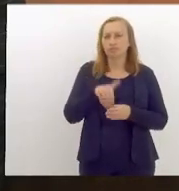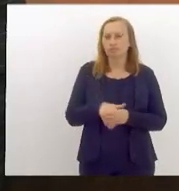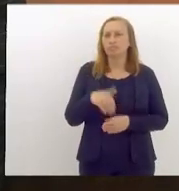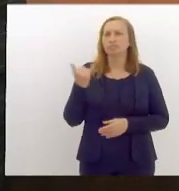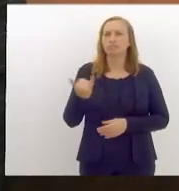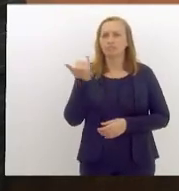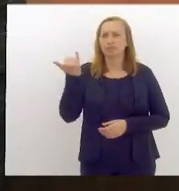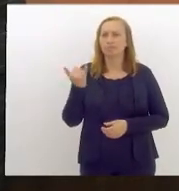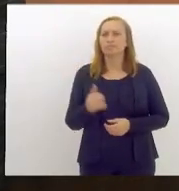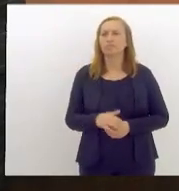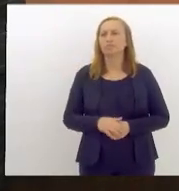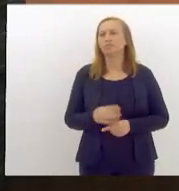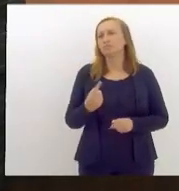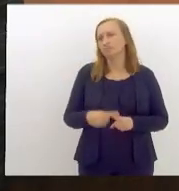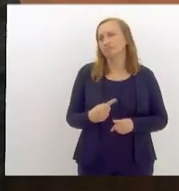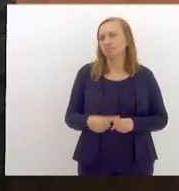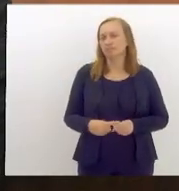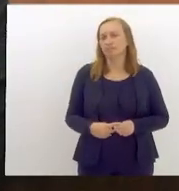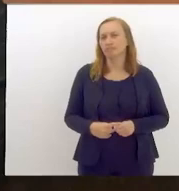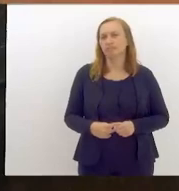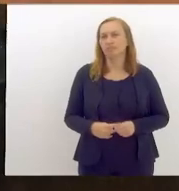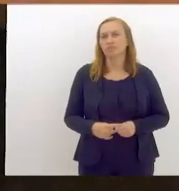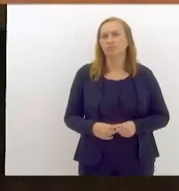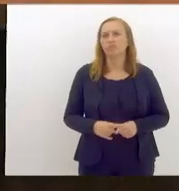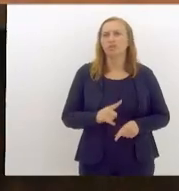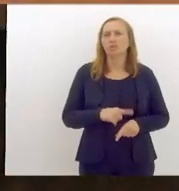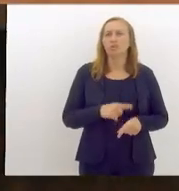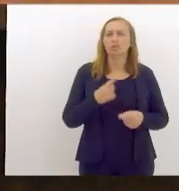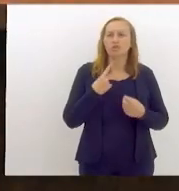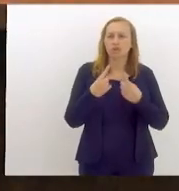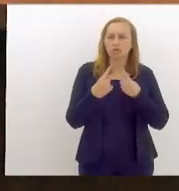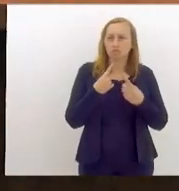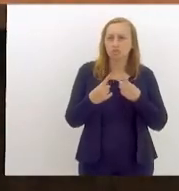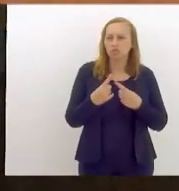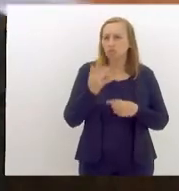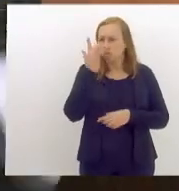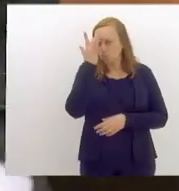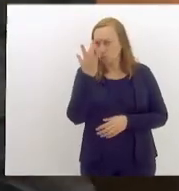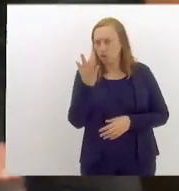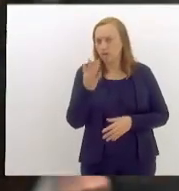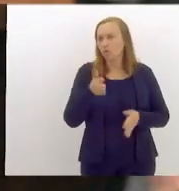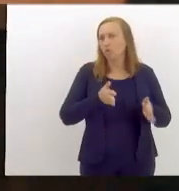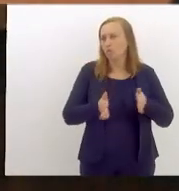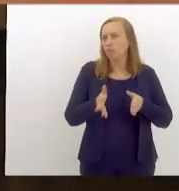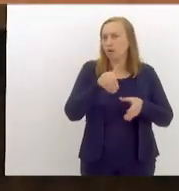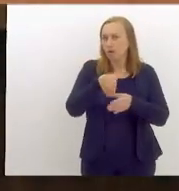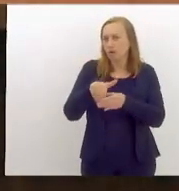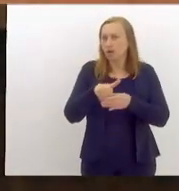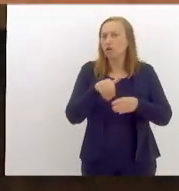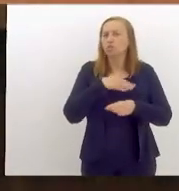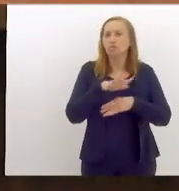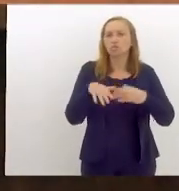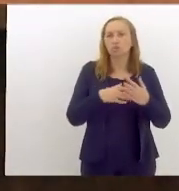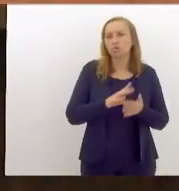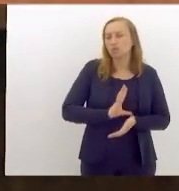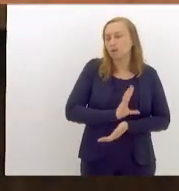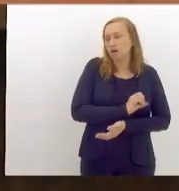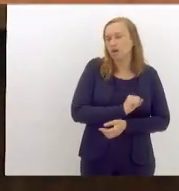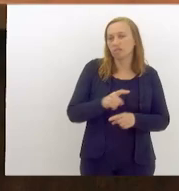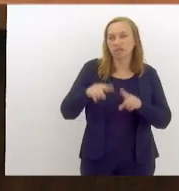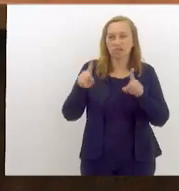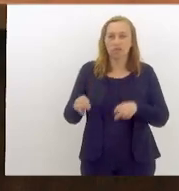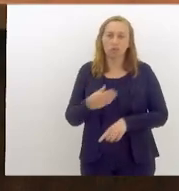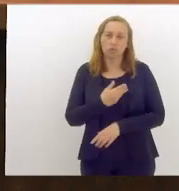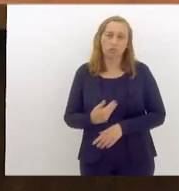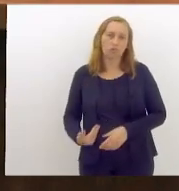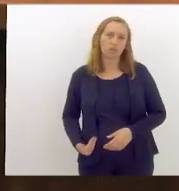importante porque na hora do discurso fácil sobretudo pré-eleitoral todo mundo ama os servidores